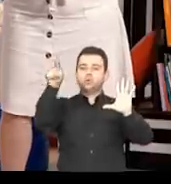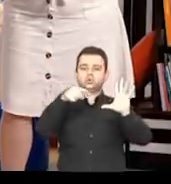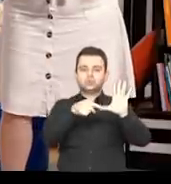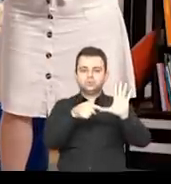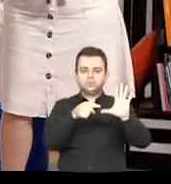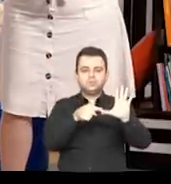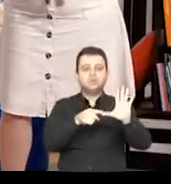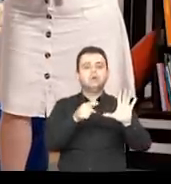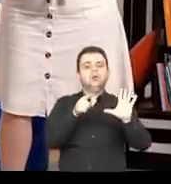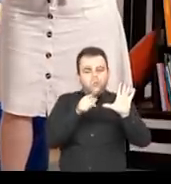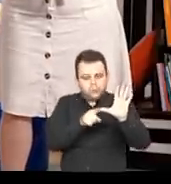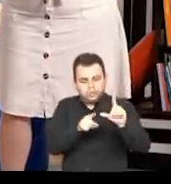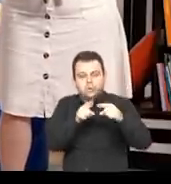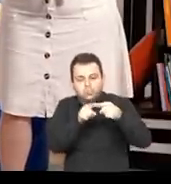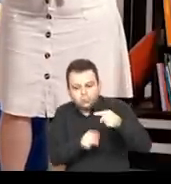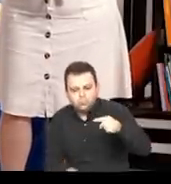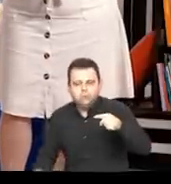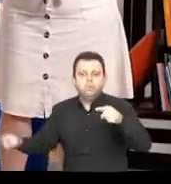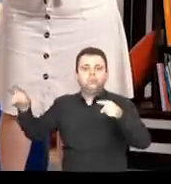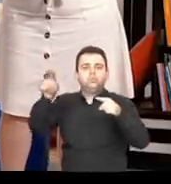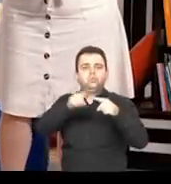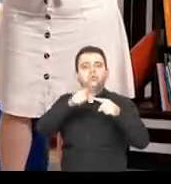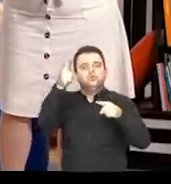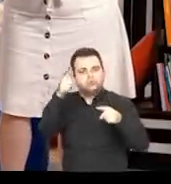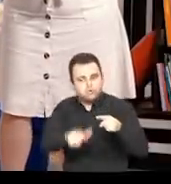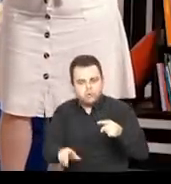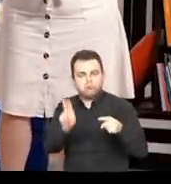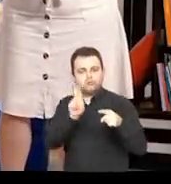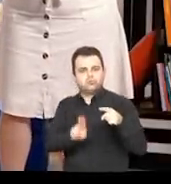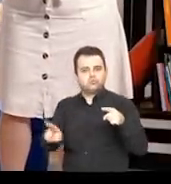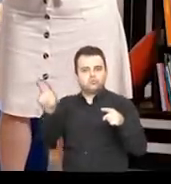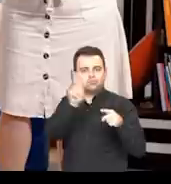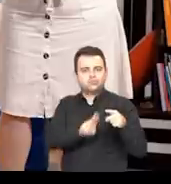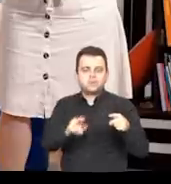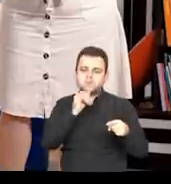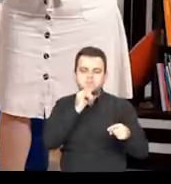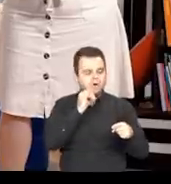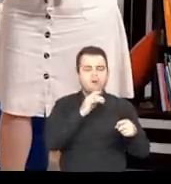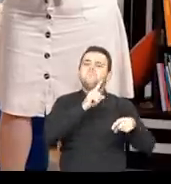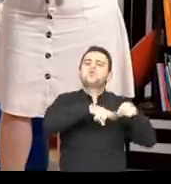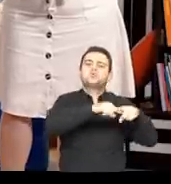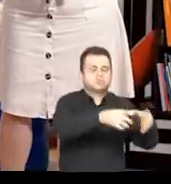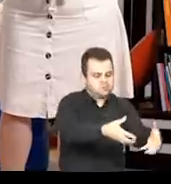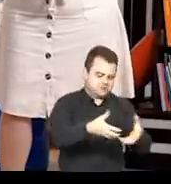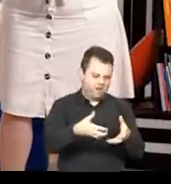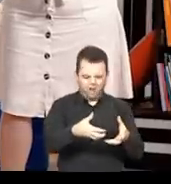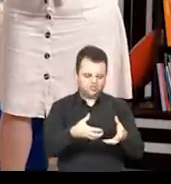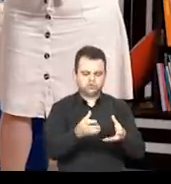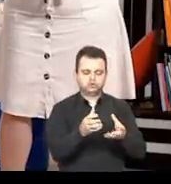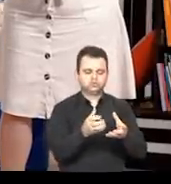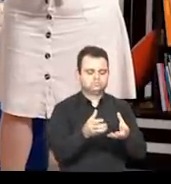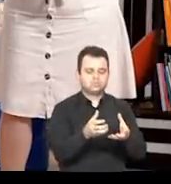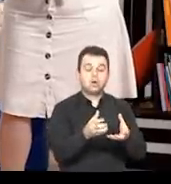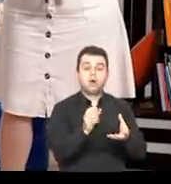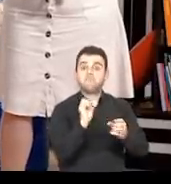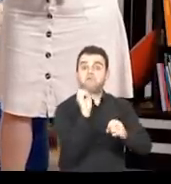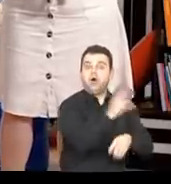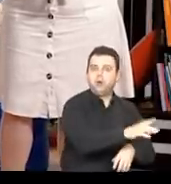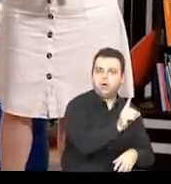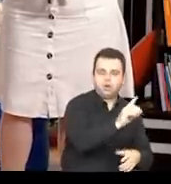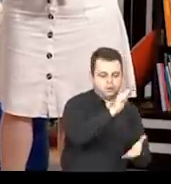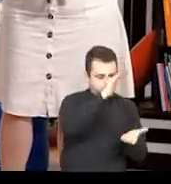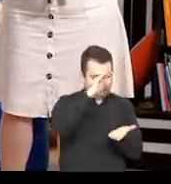é reutilizar? É utilizar de uma outra forma algo que você jogaria fora, como, por exemplo, uma garrafa PET,